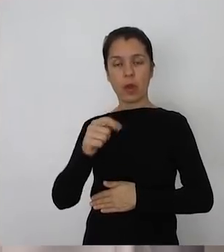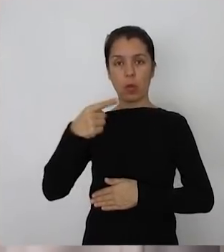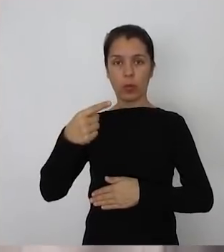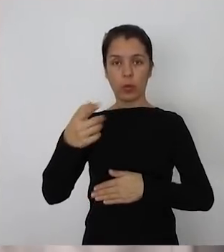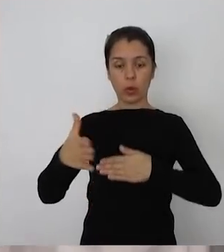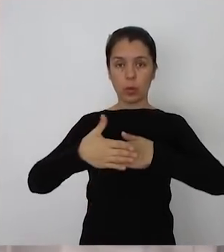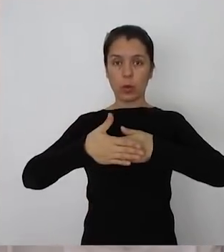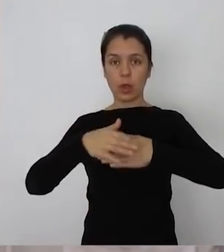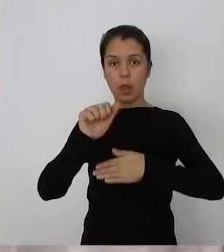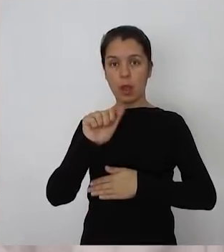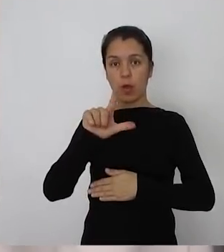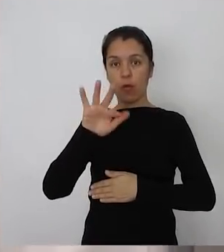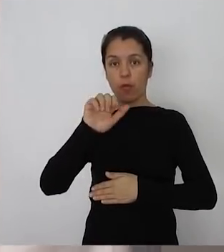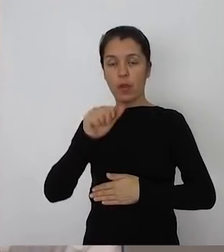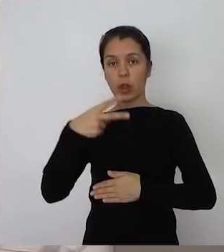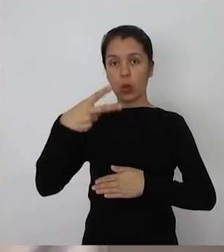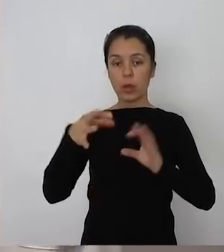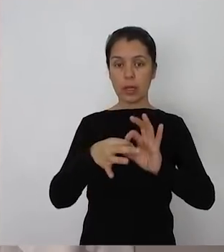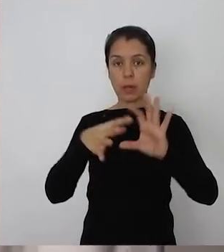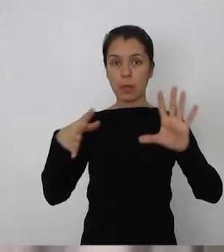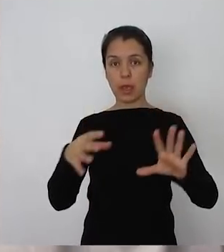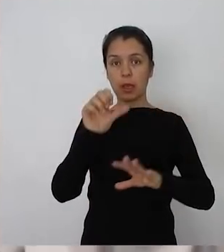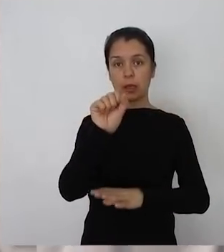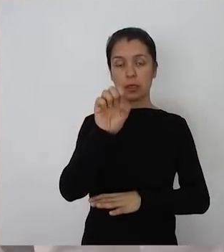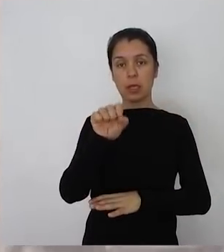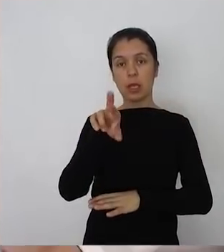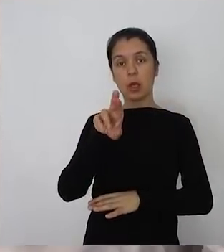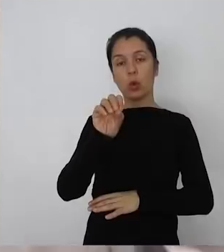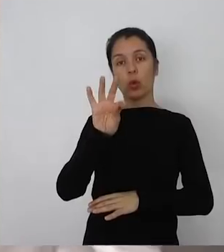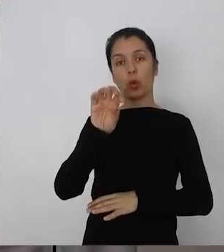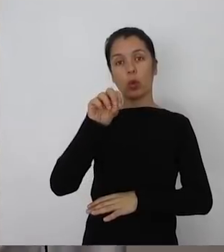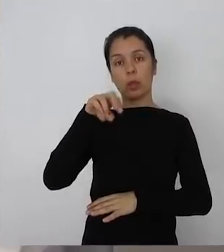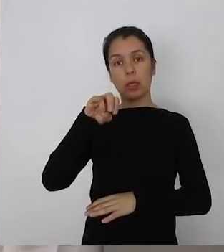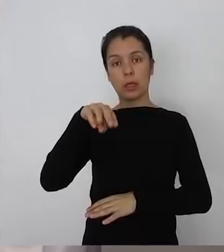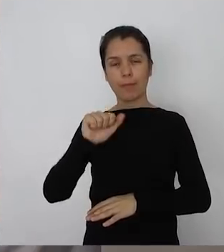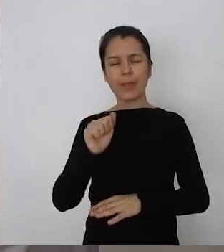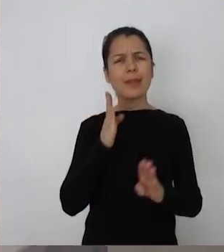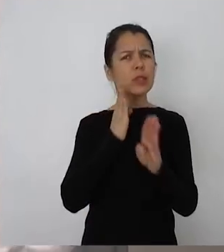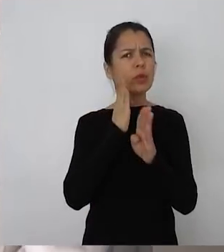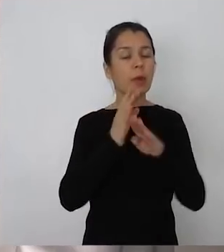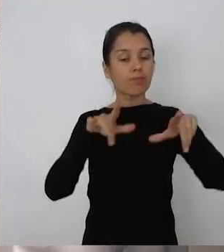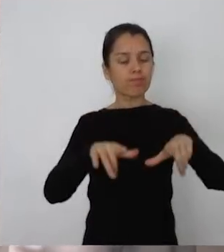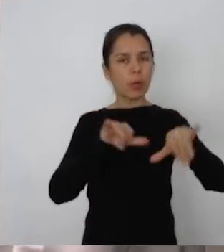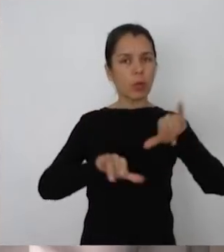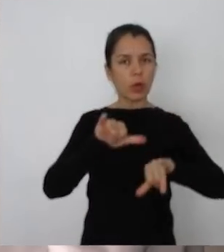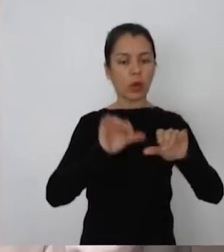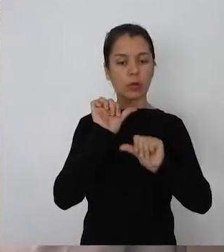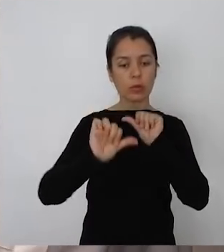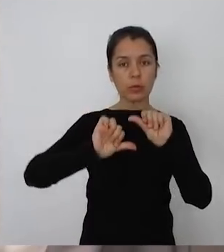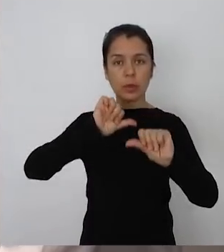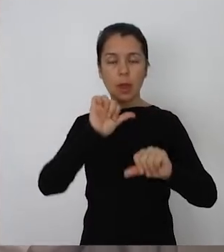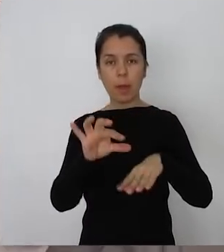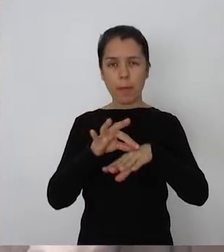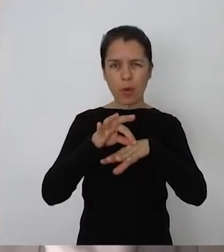deu aquele fluoxetina, paroxetina, cetalina, não deu resultado, ele pode optar por esse tipo de remédio, tá? E além de tudo,